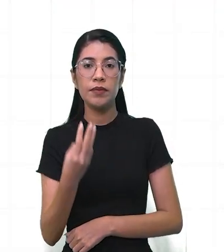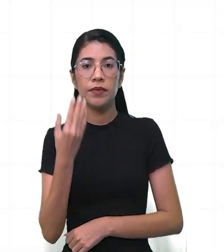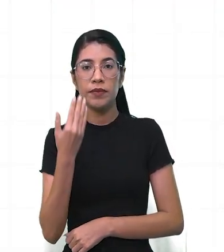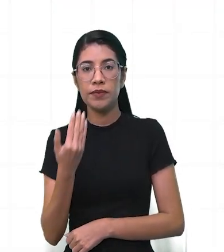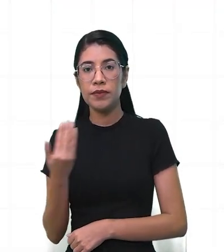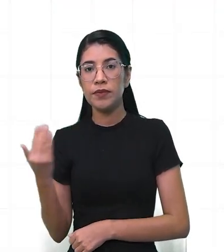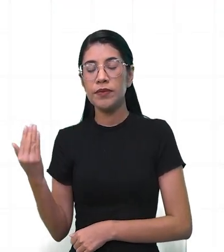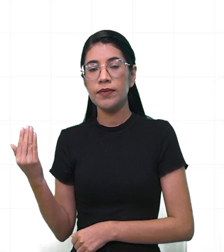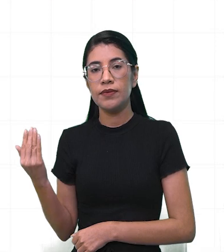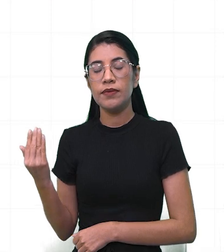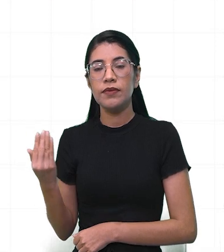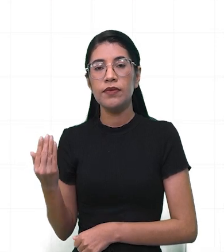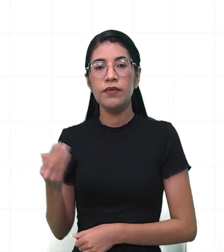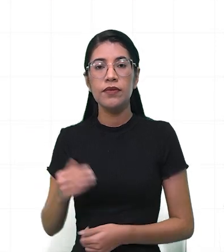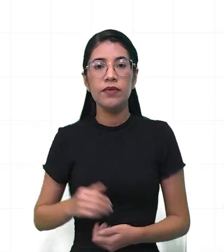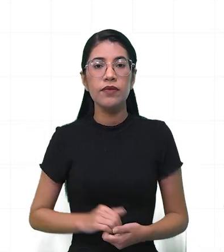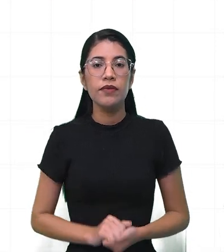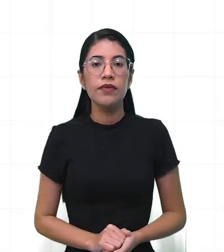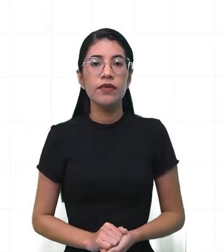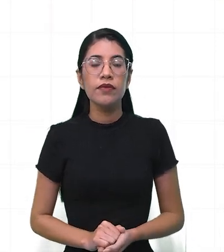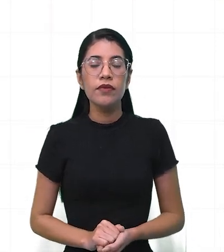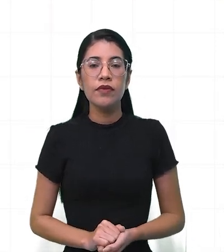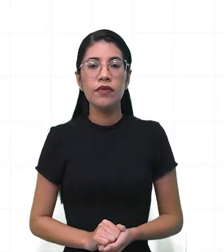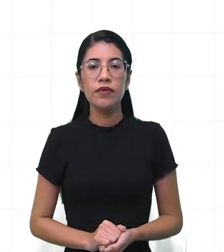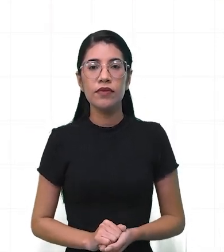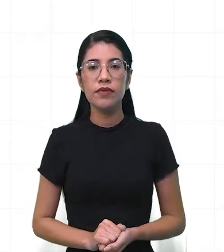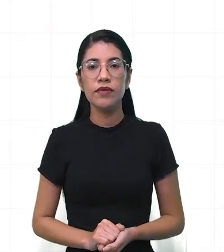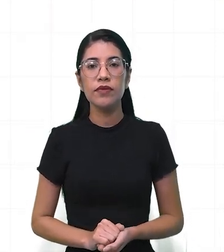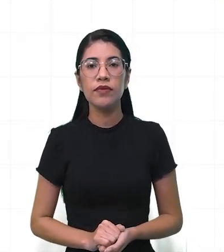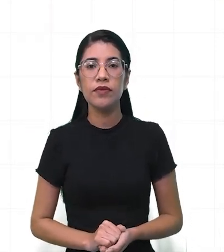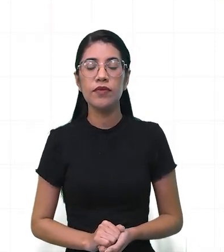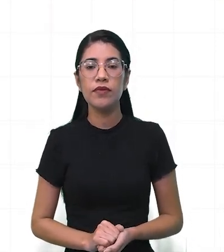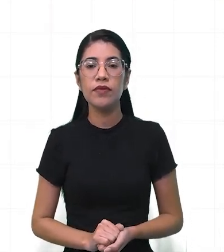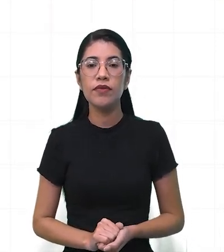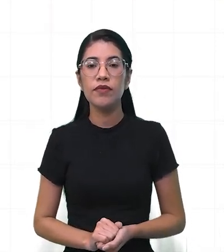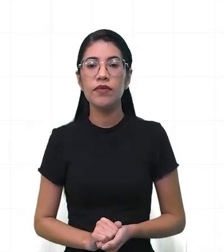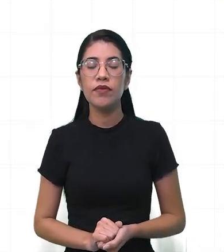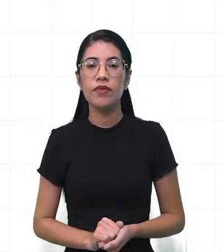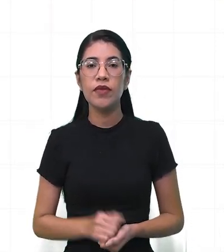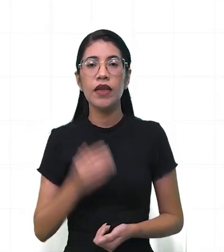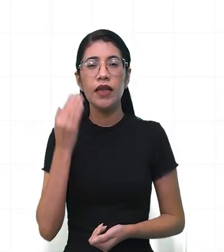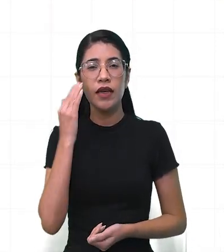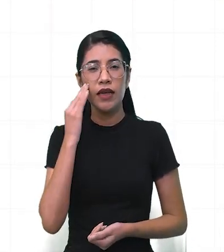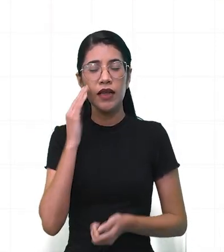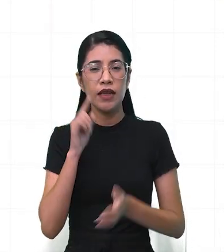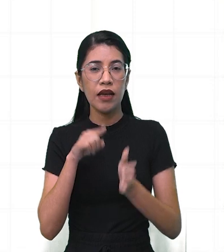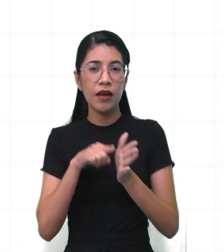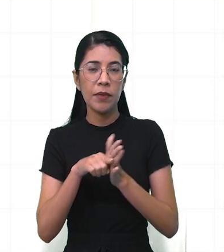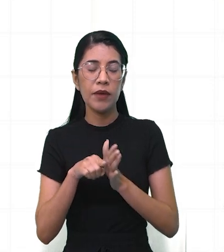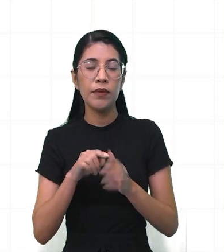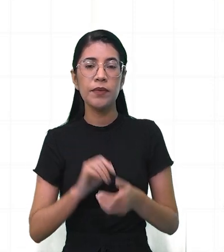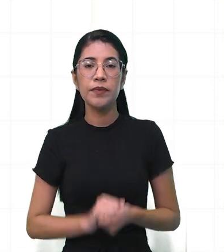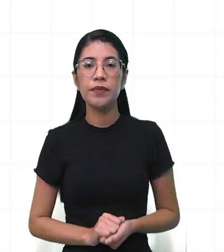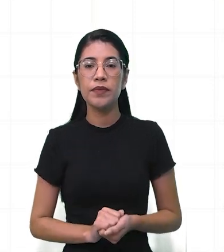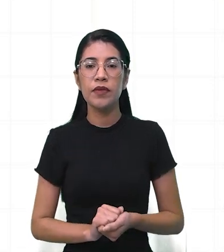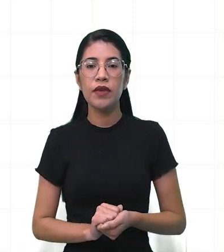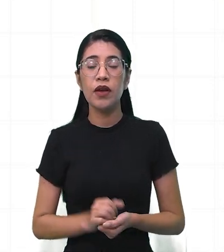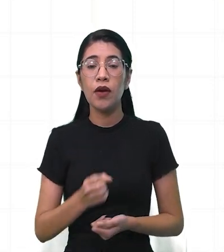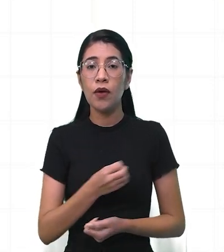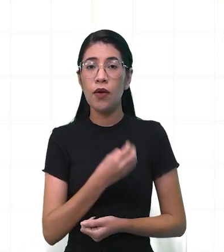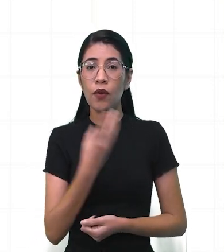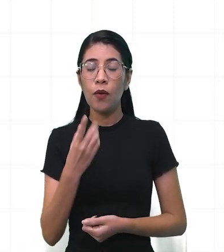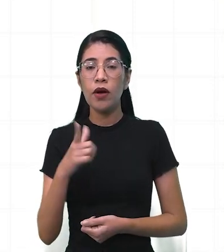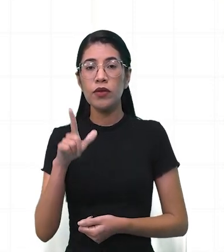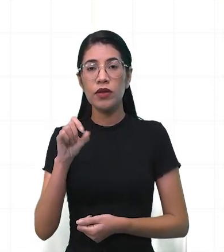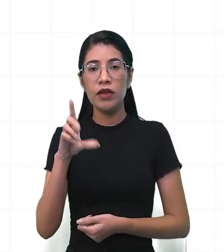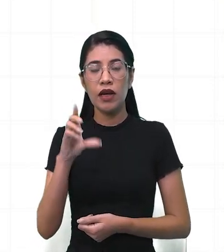na cartela para vocês. Então, vamos primeiro à interpretação. O que diz a questão? Quantos lados